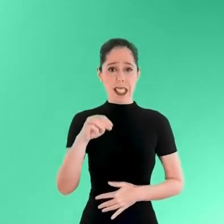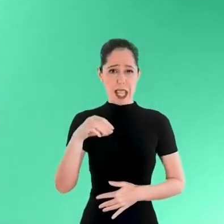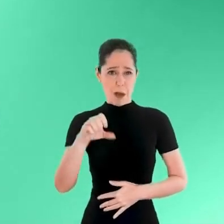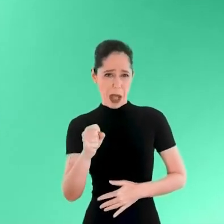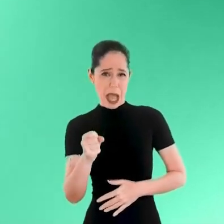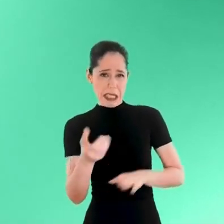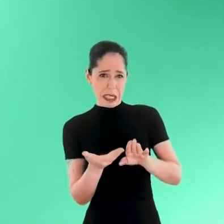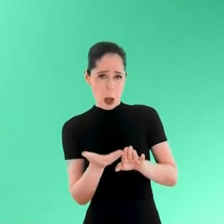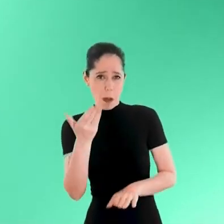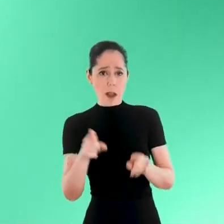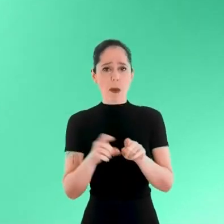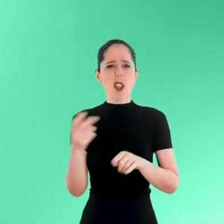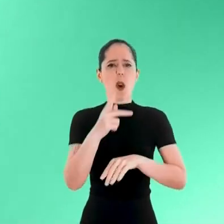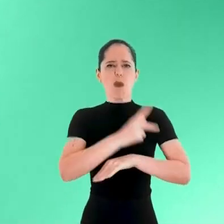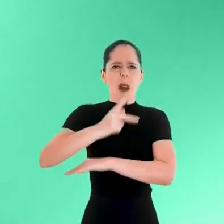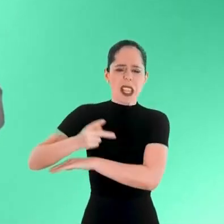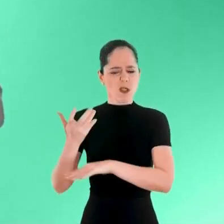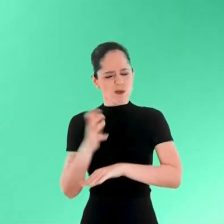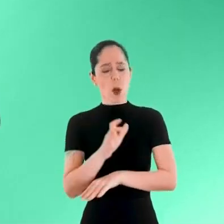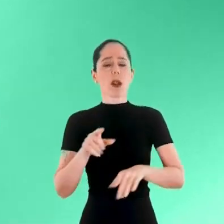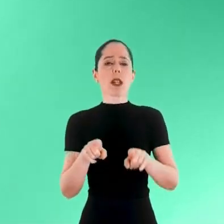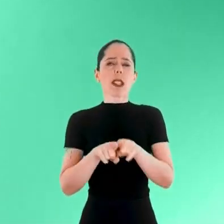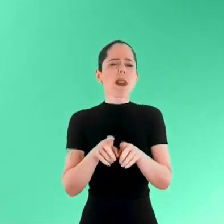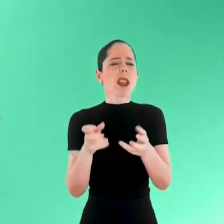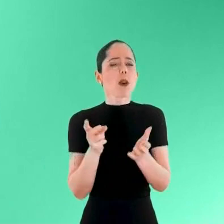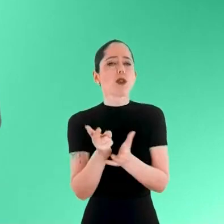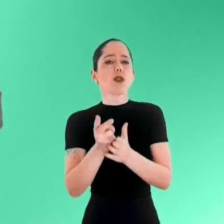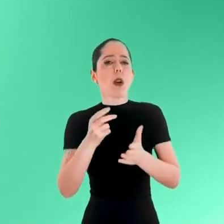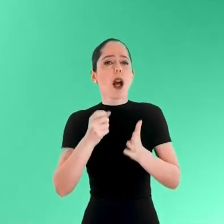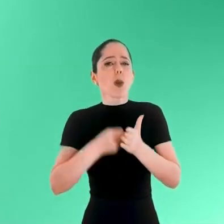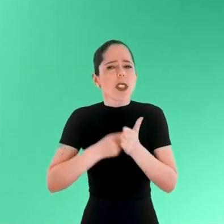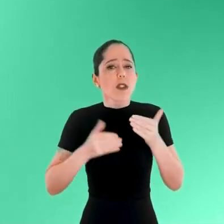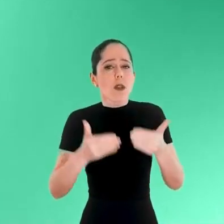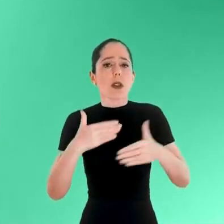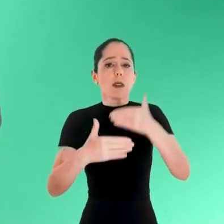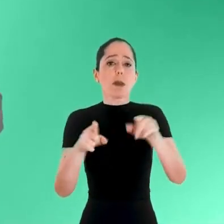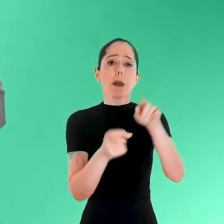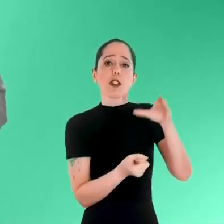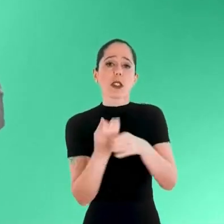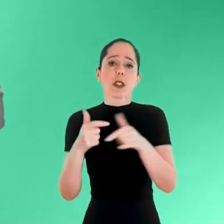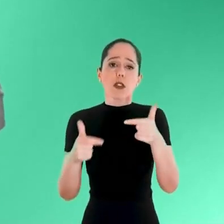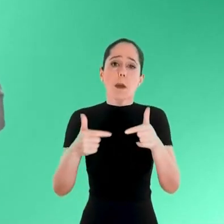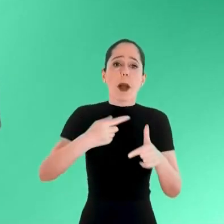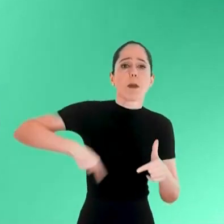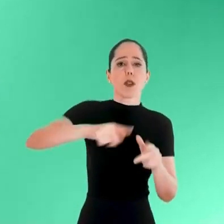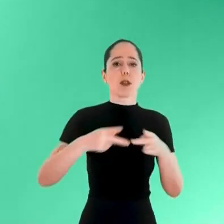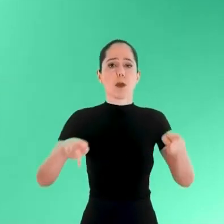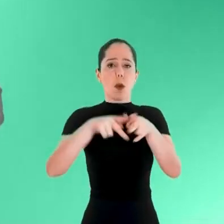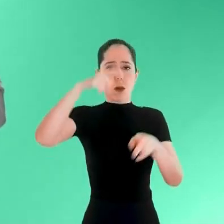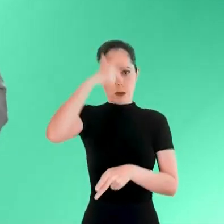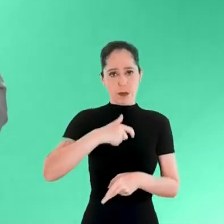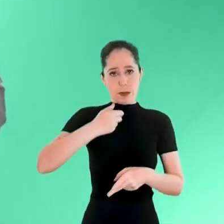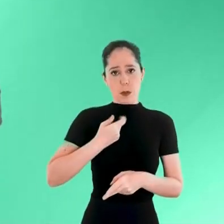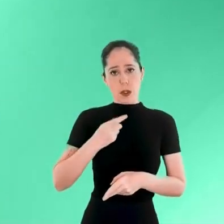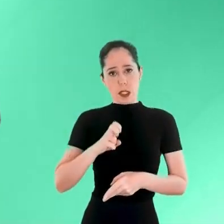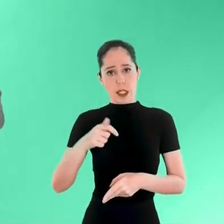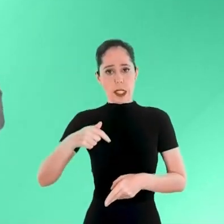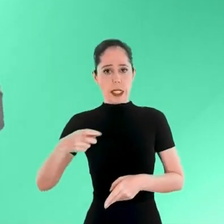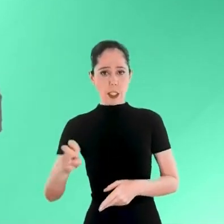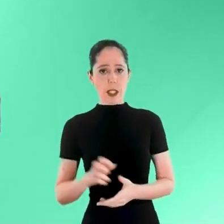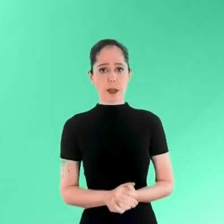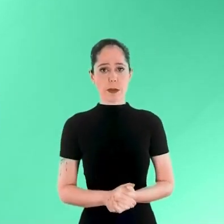e de novos pedágios. Quero seguir lutando pelo desenvolvimento e pela geração de emprego para a nossa gente. Patrícia Basotti